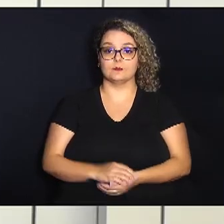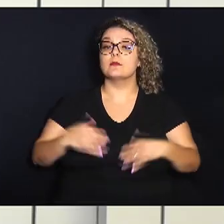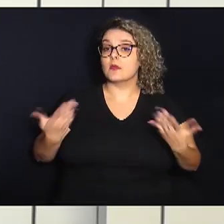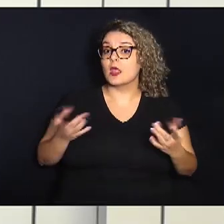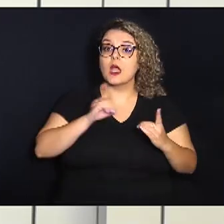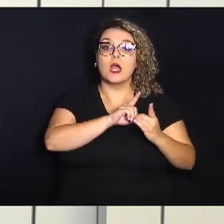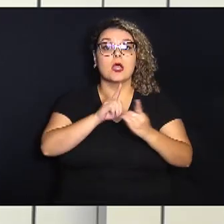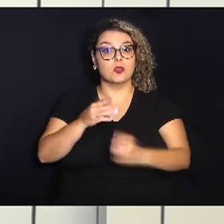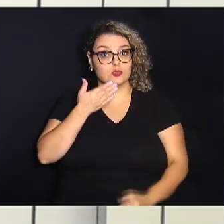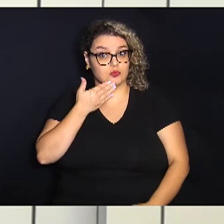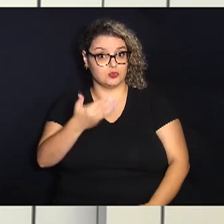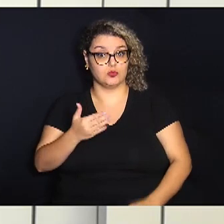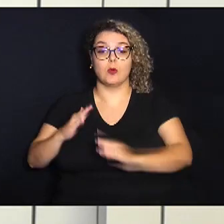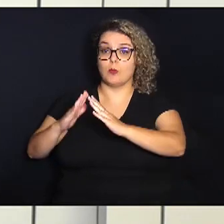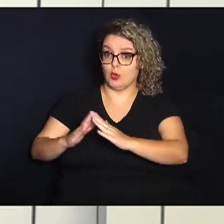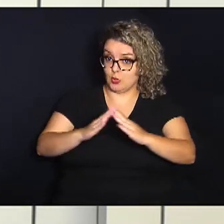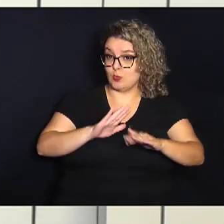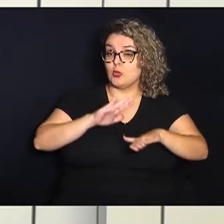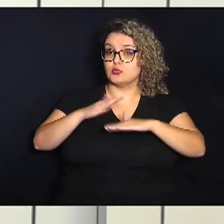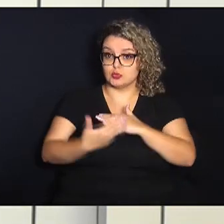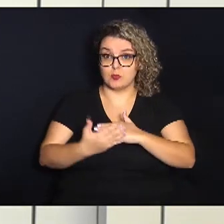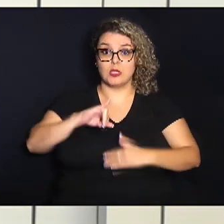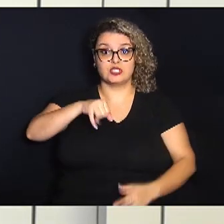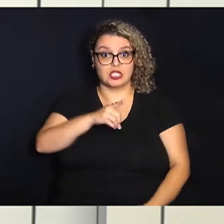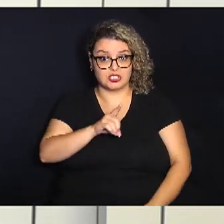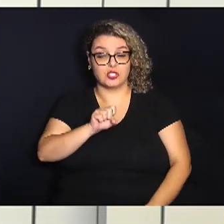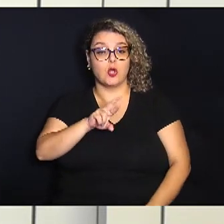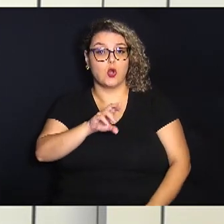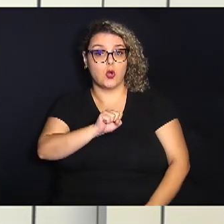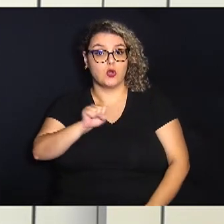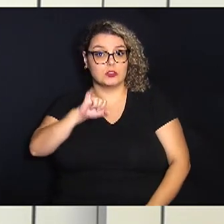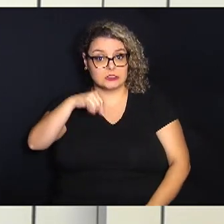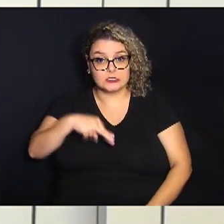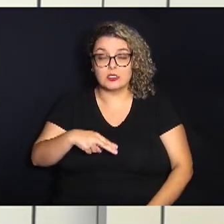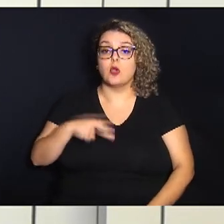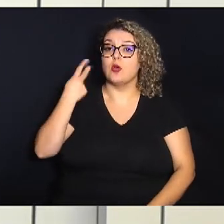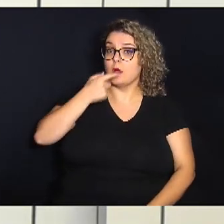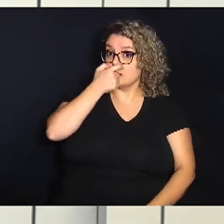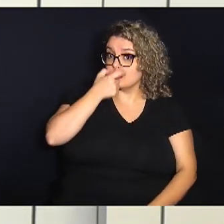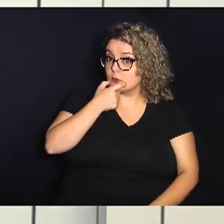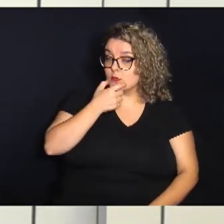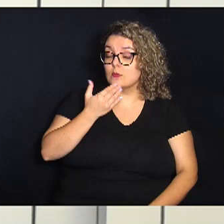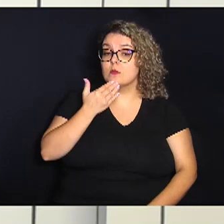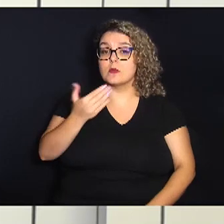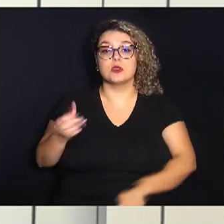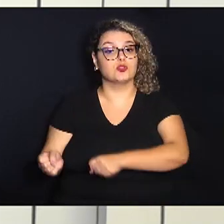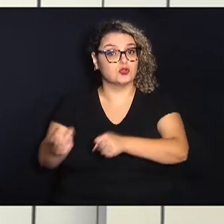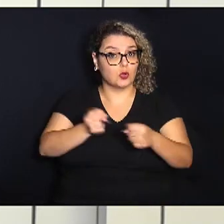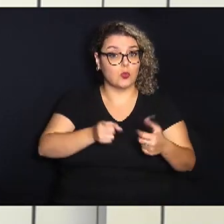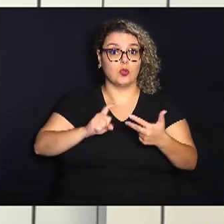Atendendo a pedidos dos moradores do bairro Jardim Rocim, o vereador Marrom Cunha solicita ao Poder